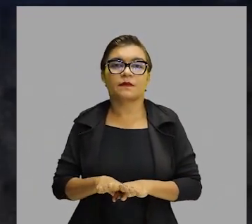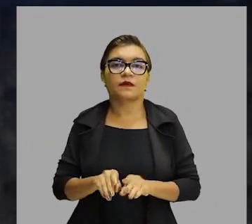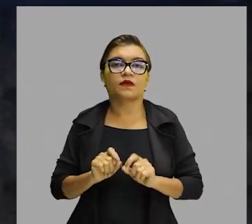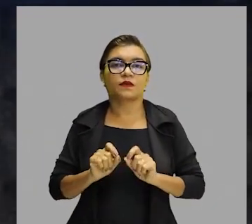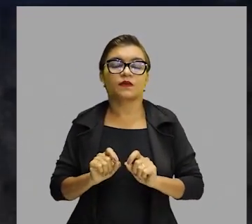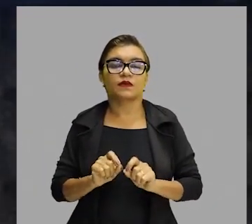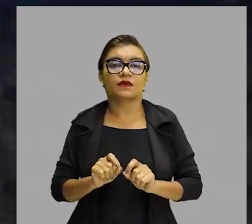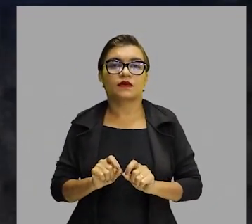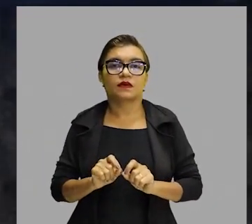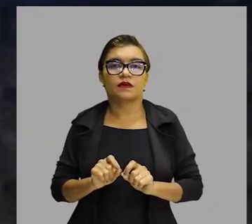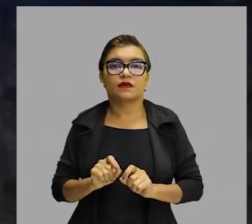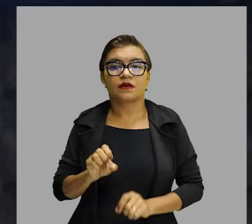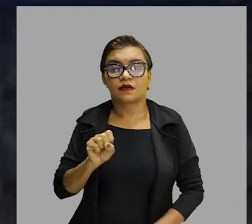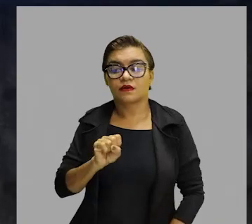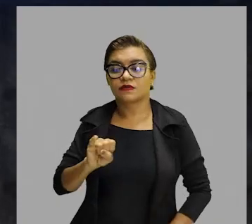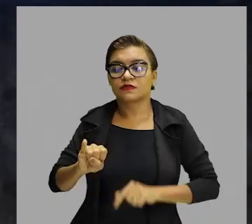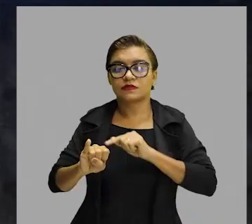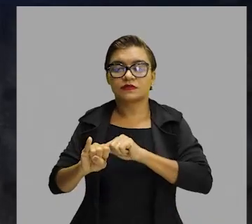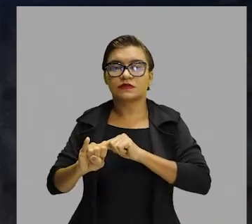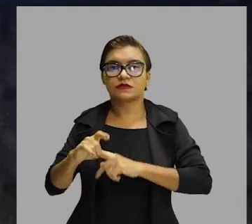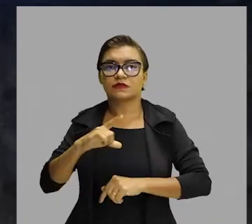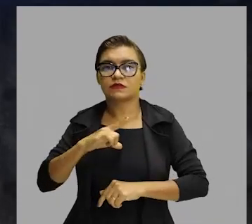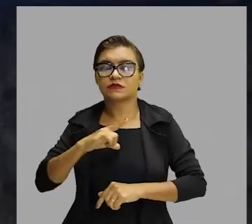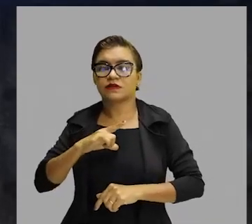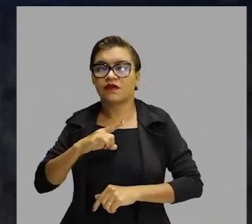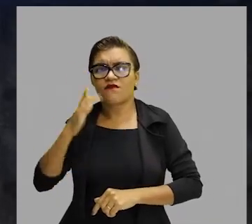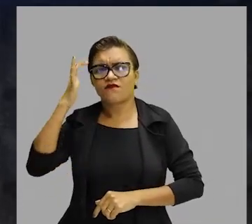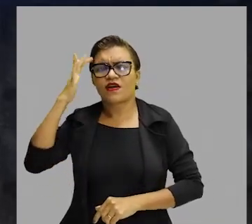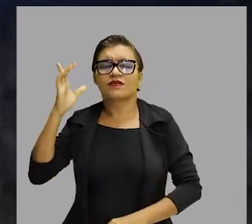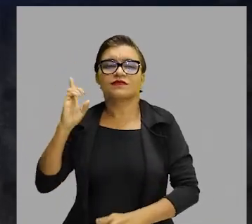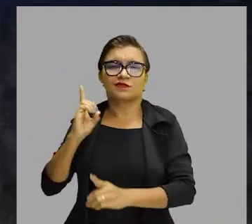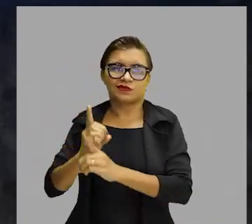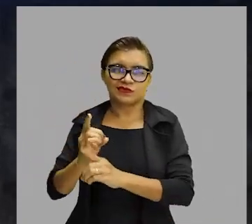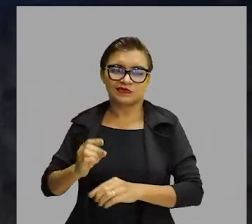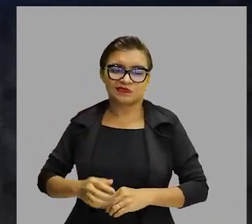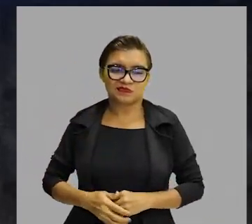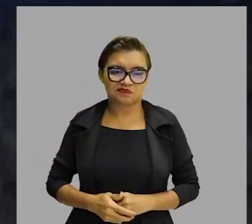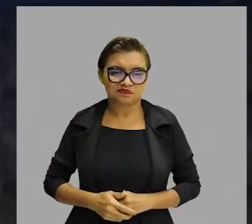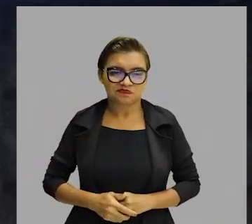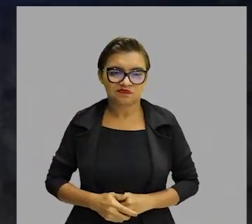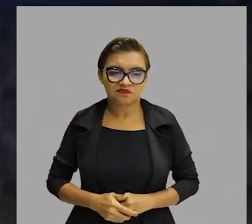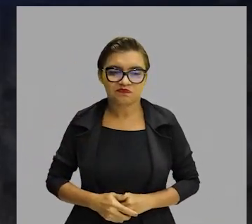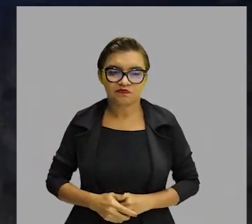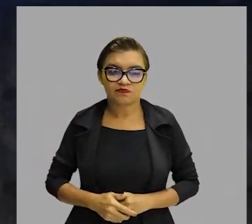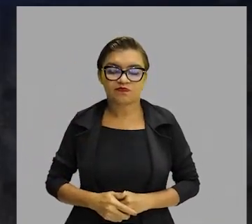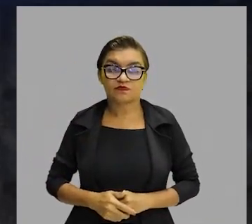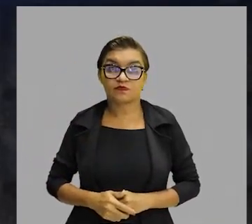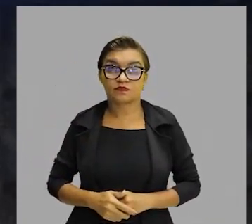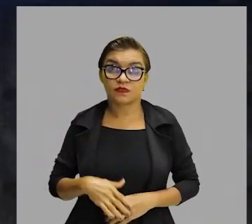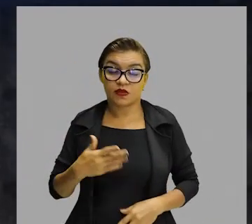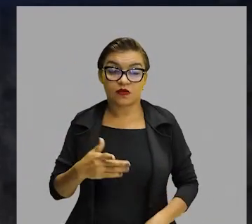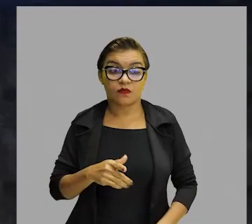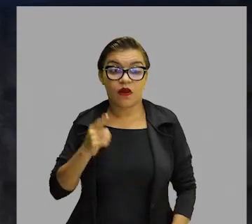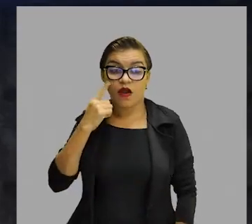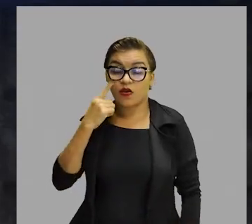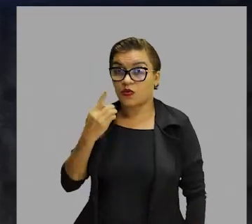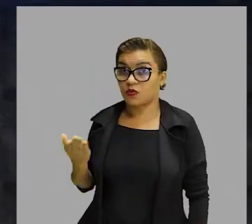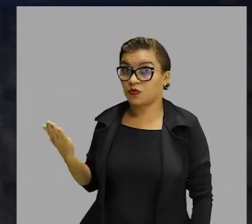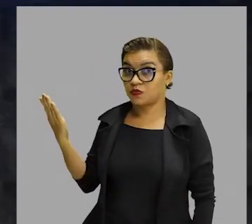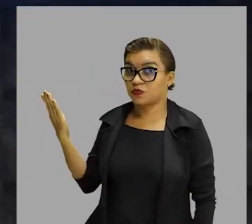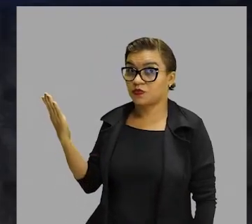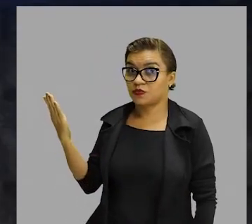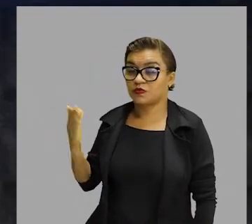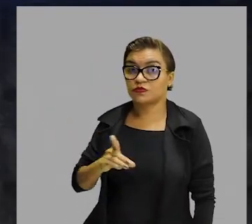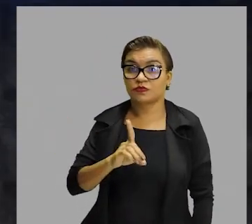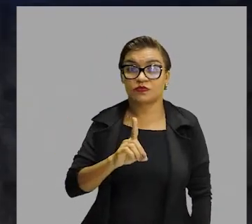o silício ele tem melhor comportamento e é mais fácil de ser encontrado, tá ok? Então, esse é um diodo, né? Você encontra